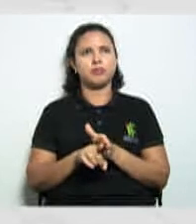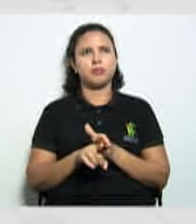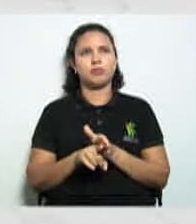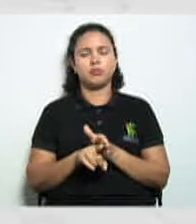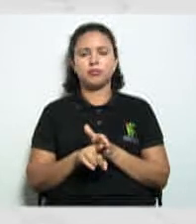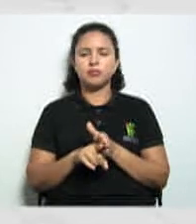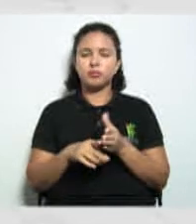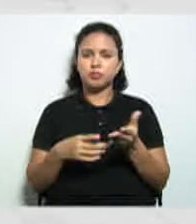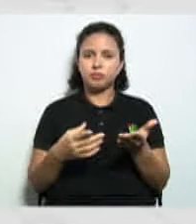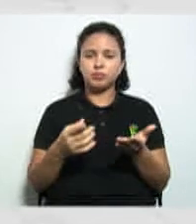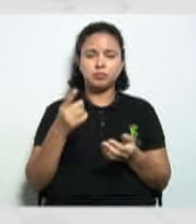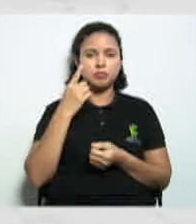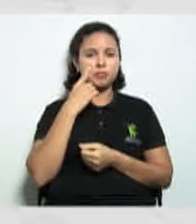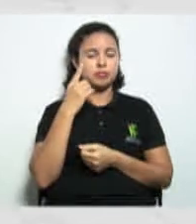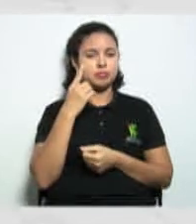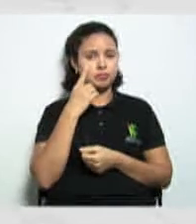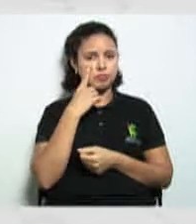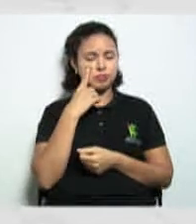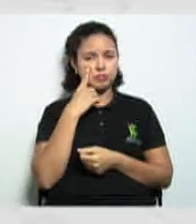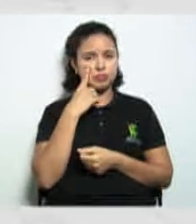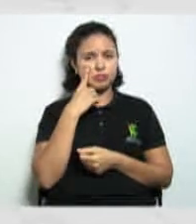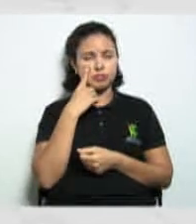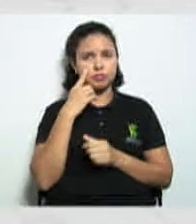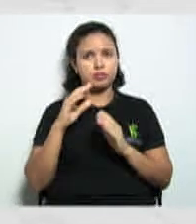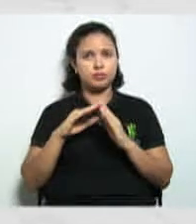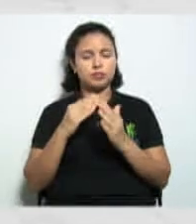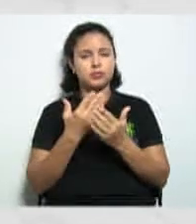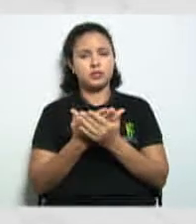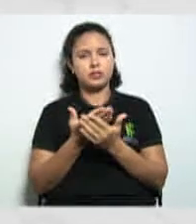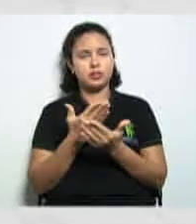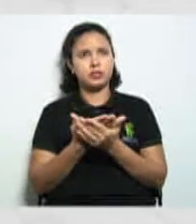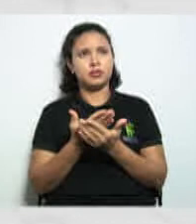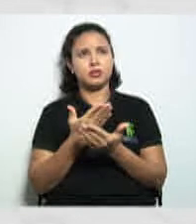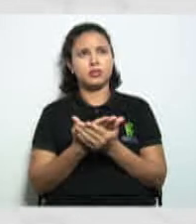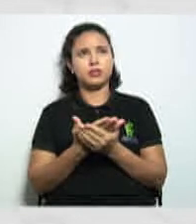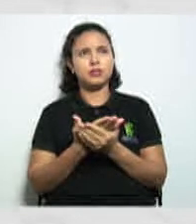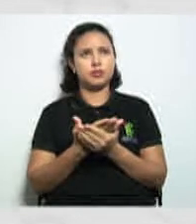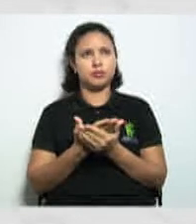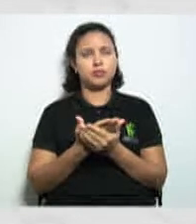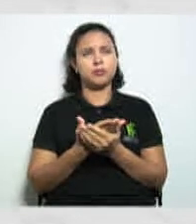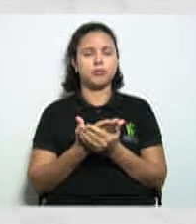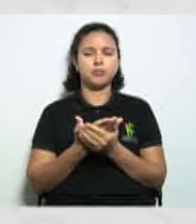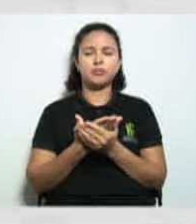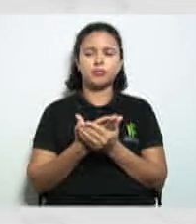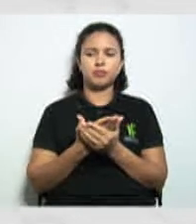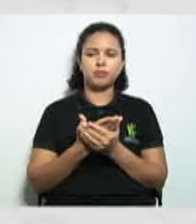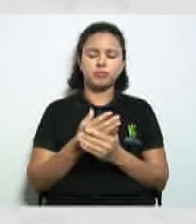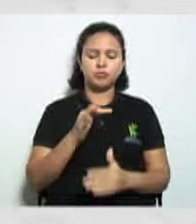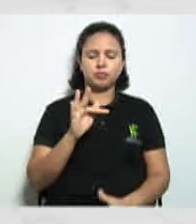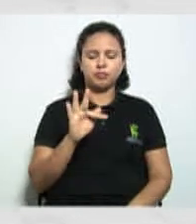A escola Tubarão disse que essa afirmativa é falsa.